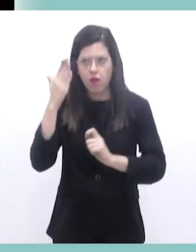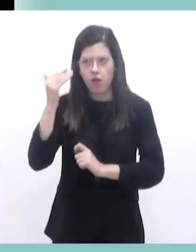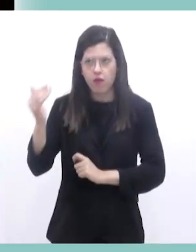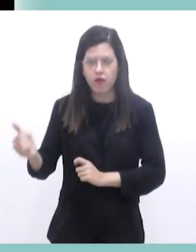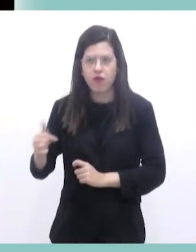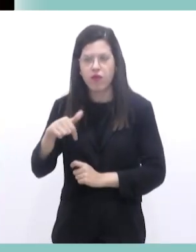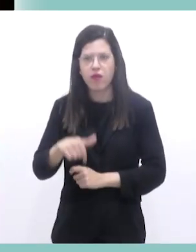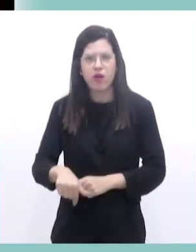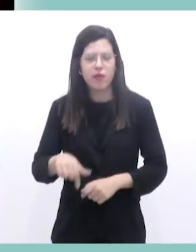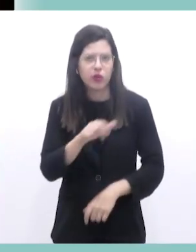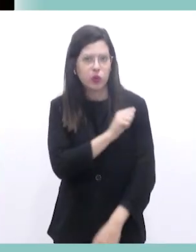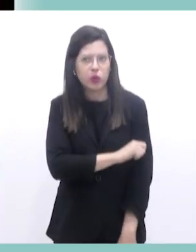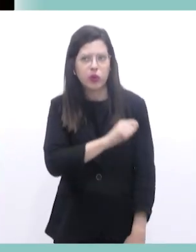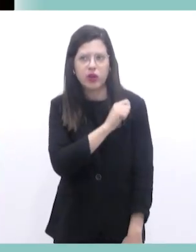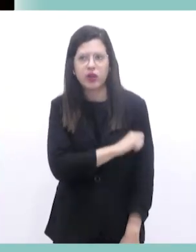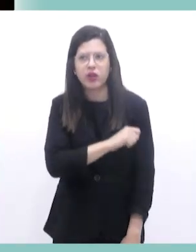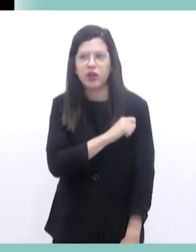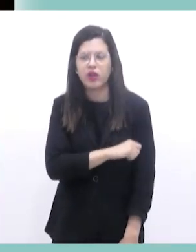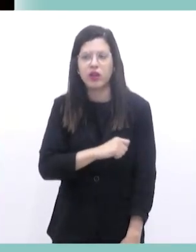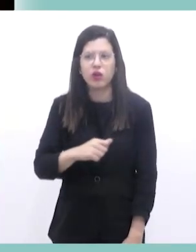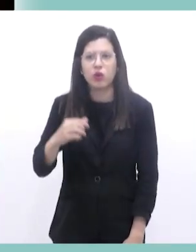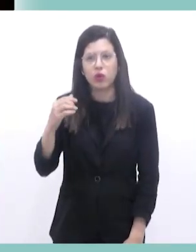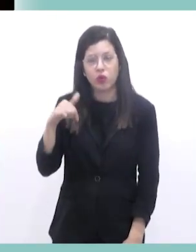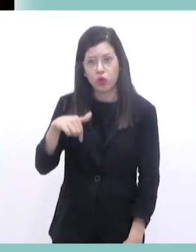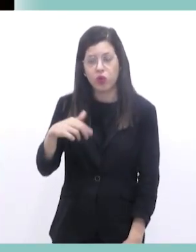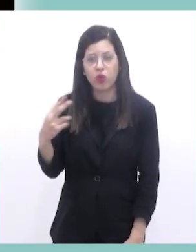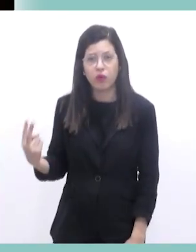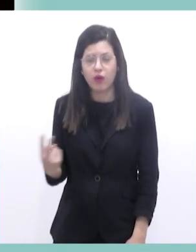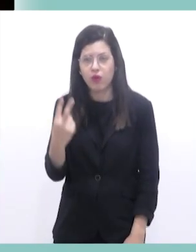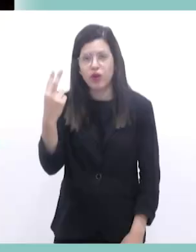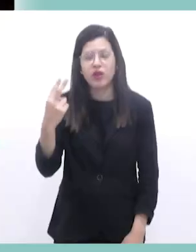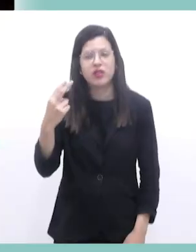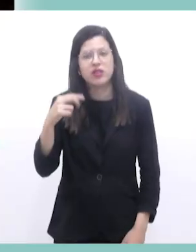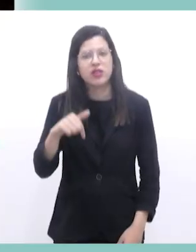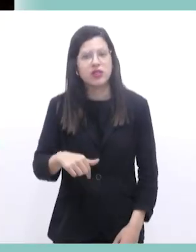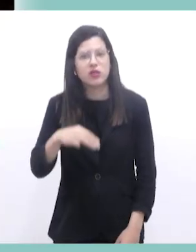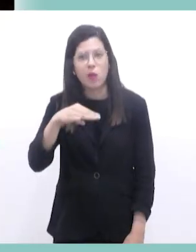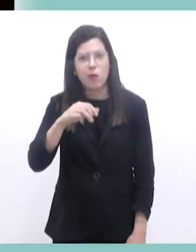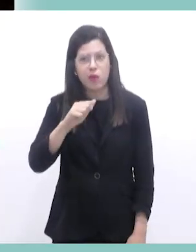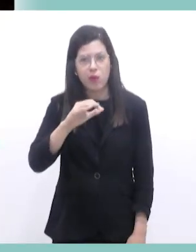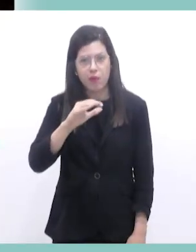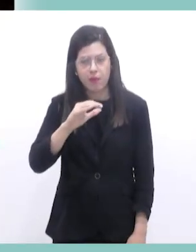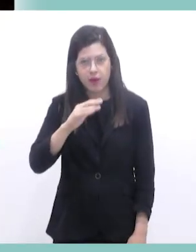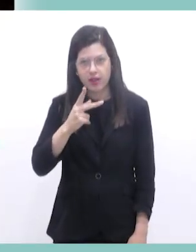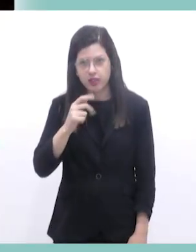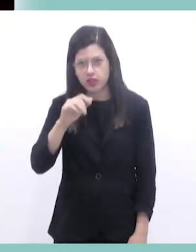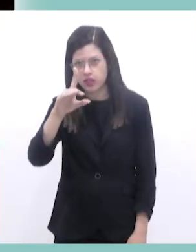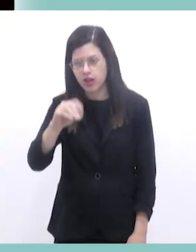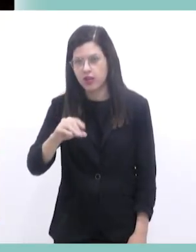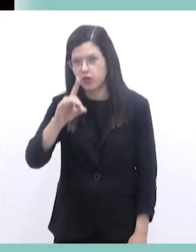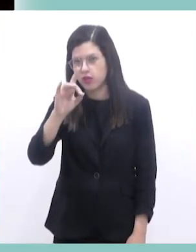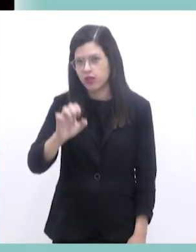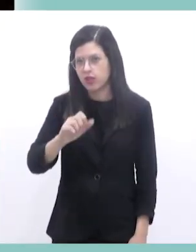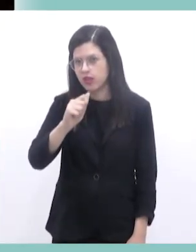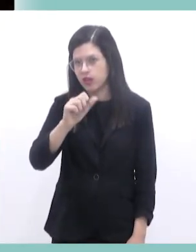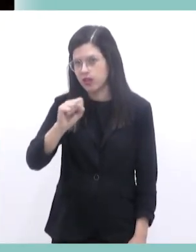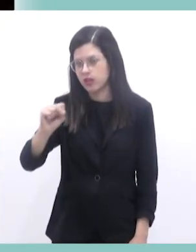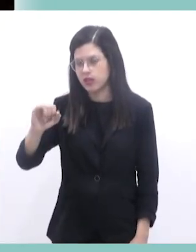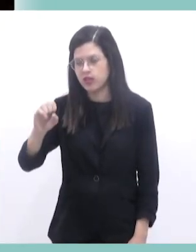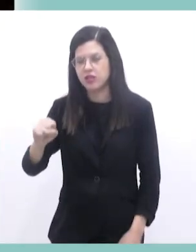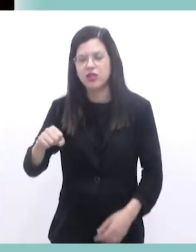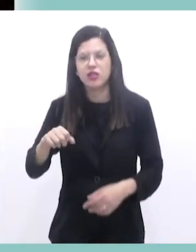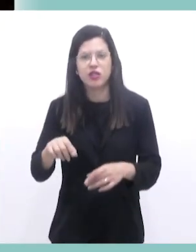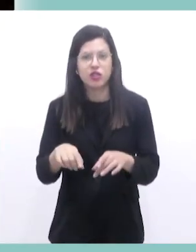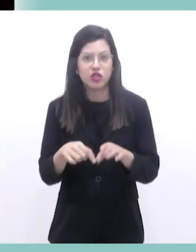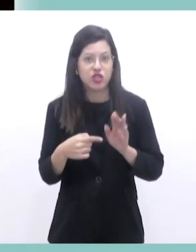do Rio de Janeiro e talento reconhecido por Machado de Assis e todo o meio literário de sua época. A peça fica em